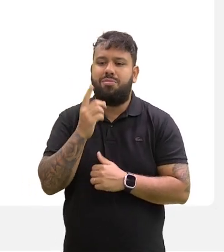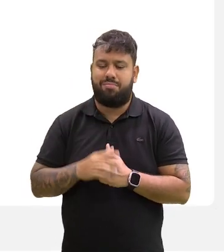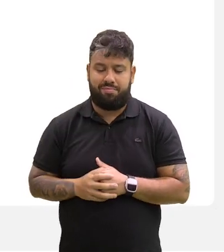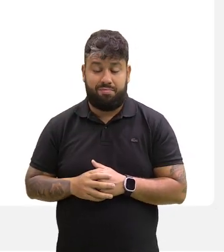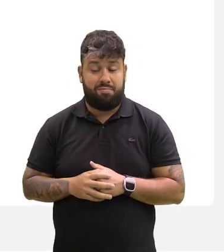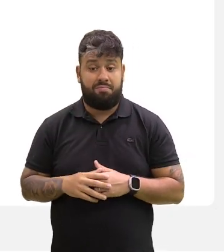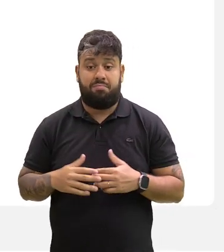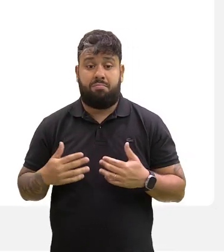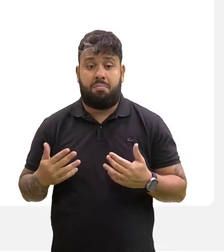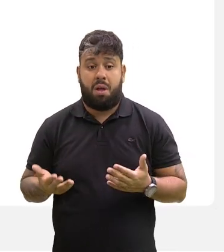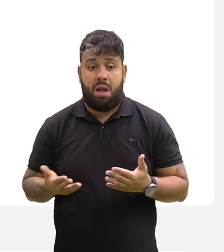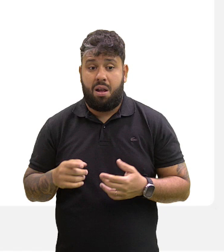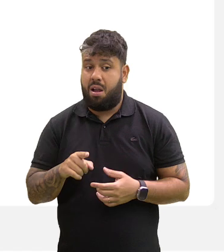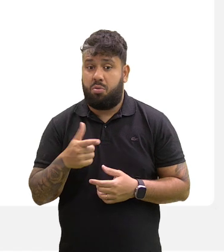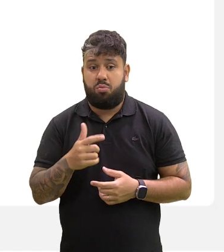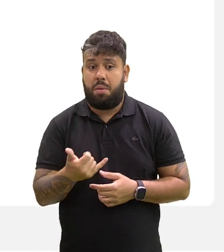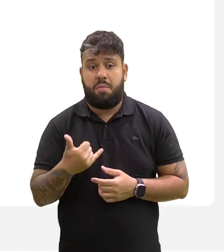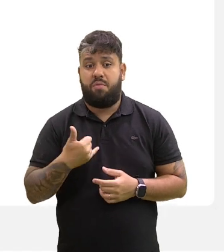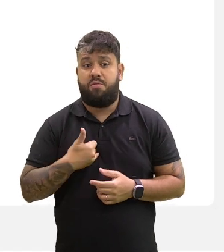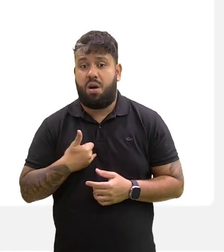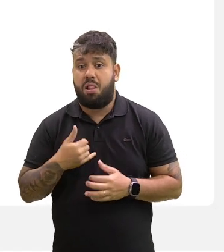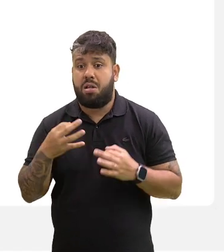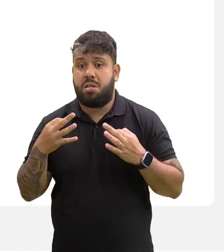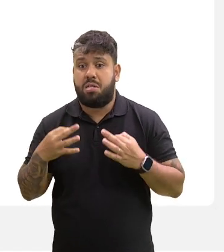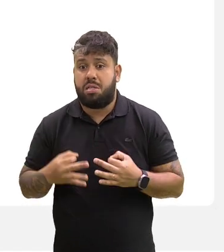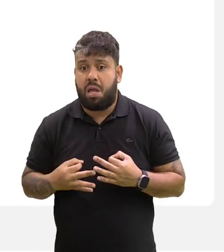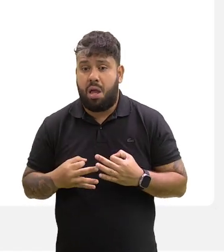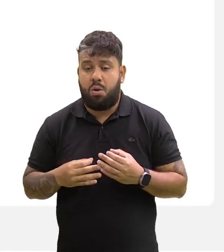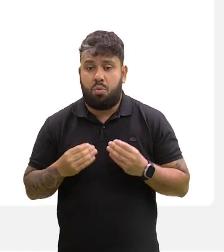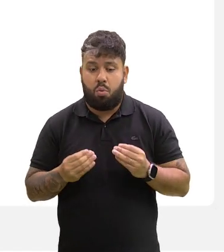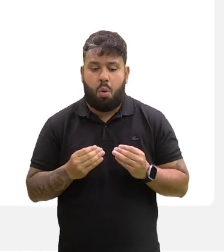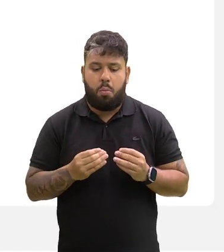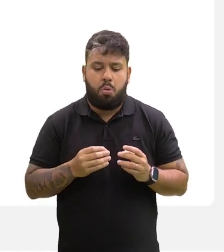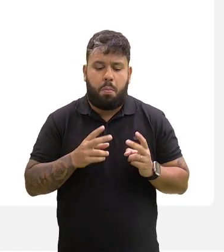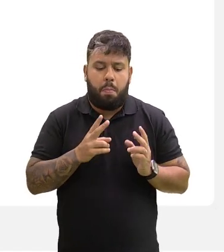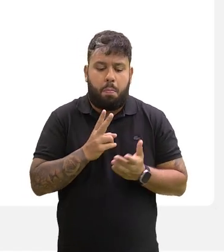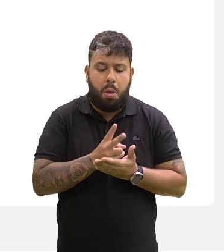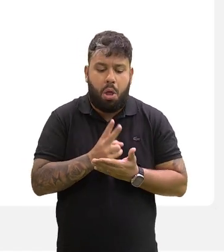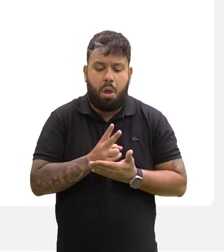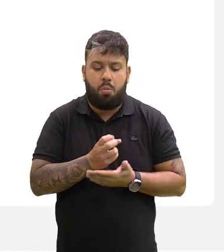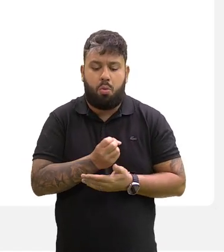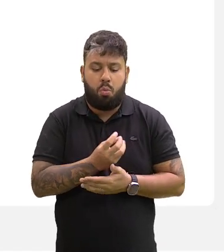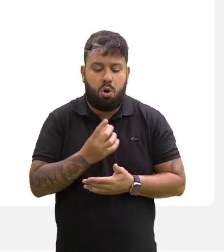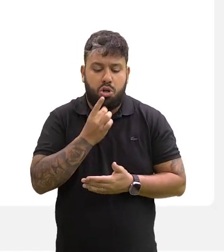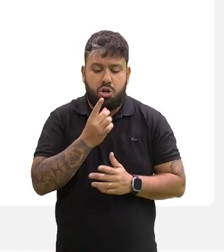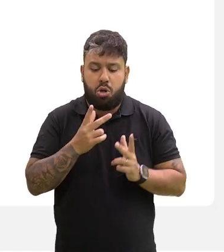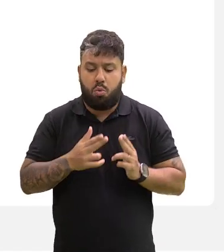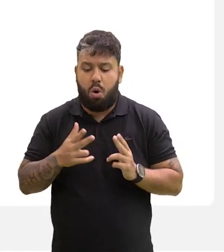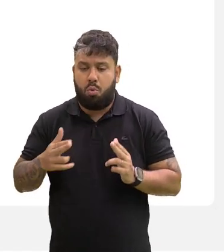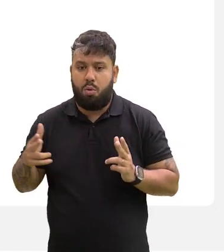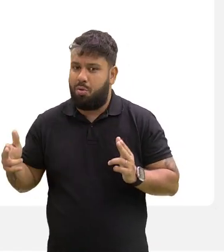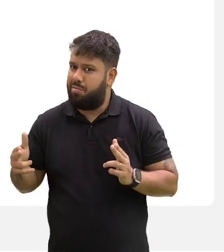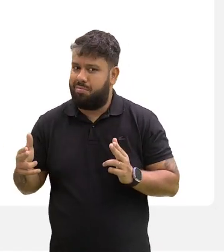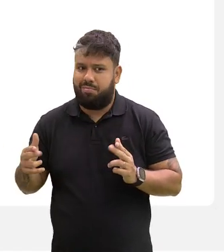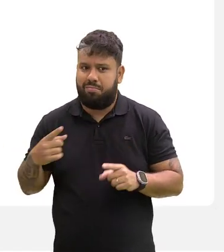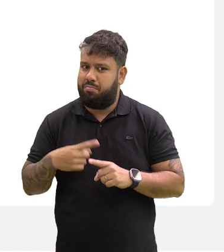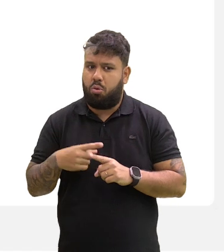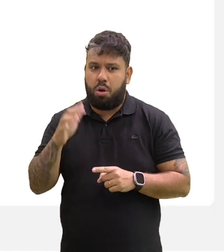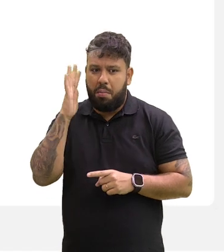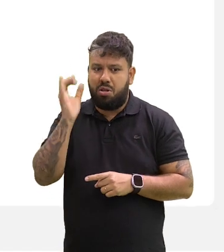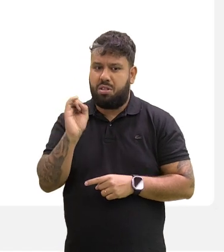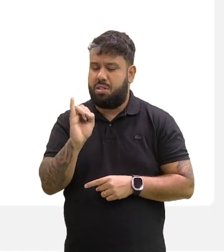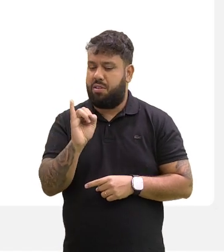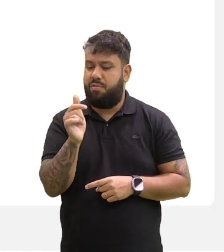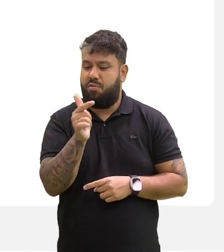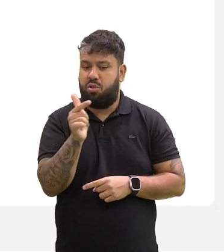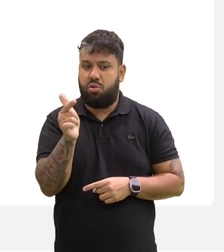que vamos dizer assim, esse reparo foi de maneira uniforme, porque de repente eu poderia dizer que 22 dias em 2 dias eu poderia ter reparado 11